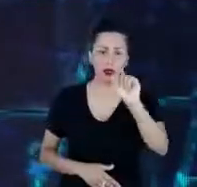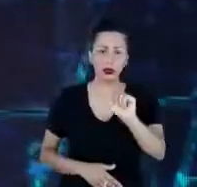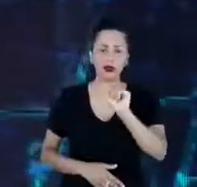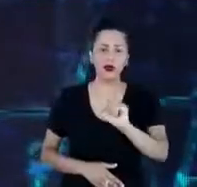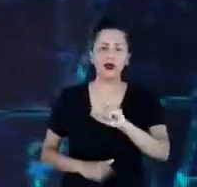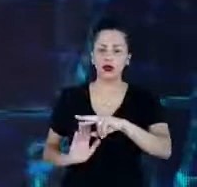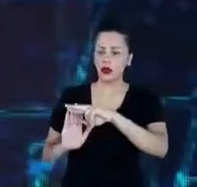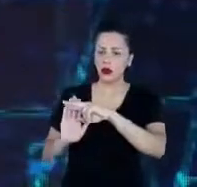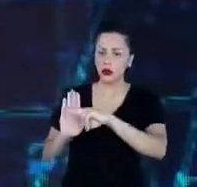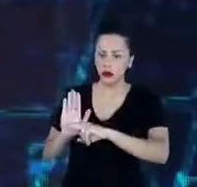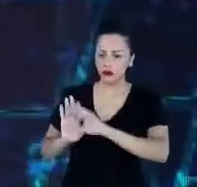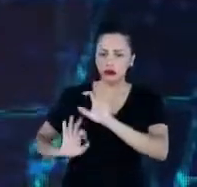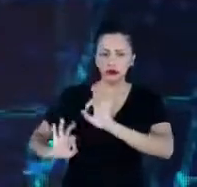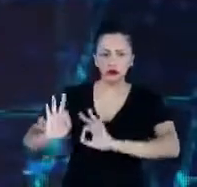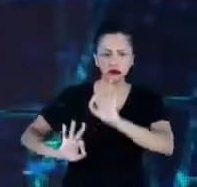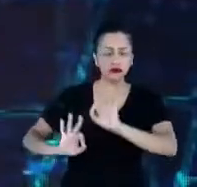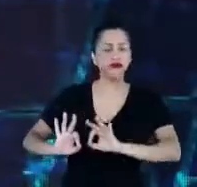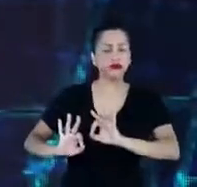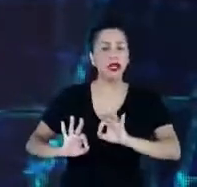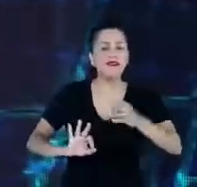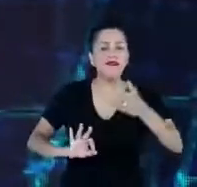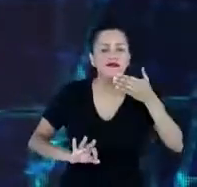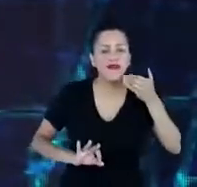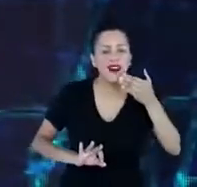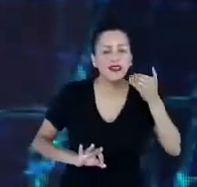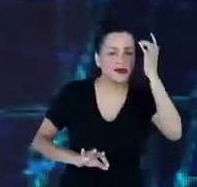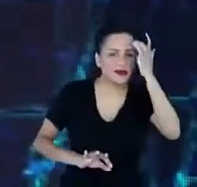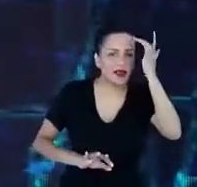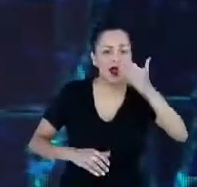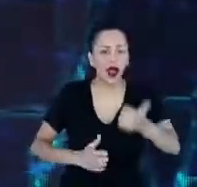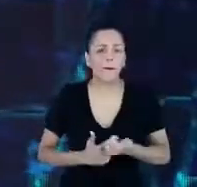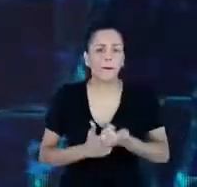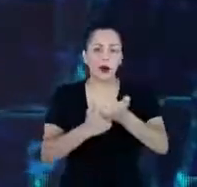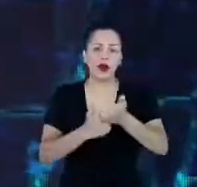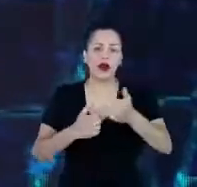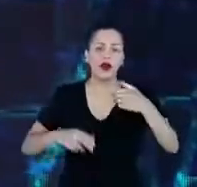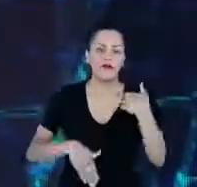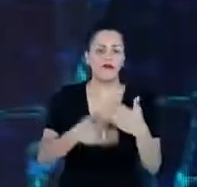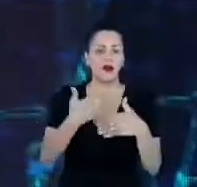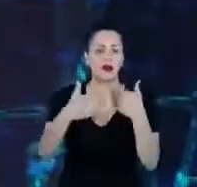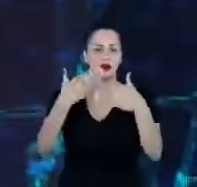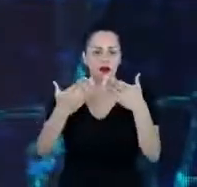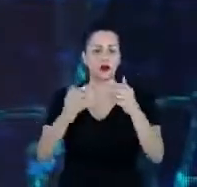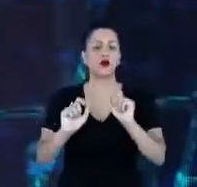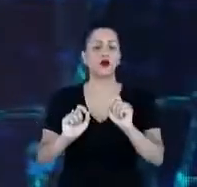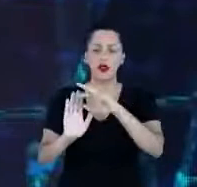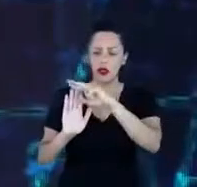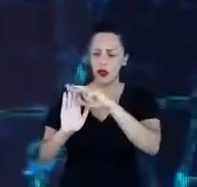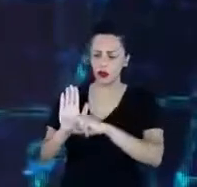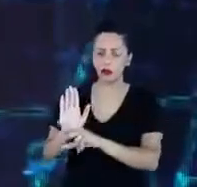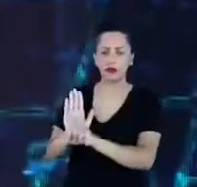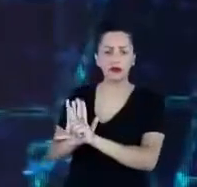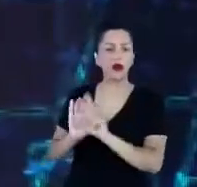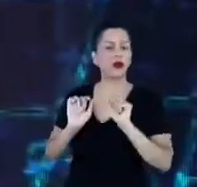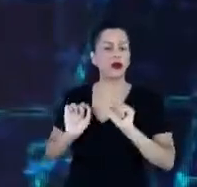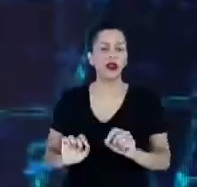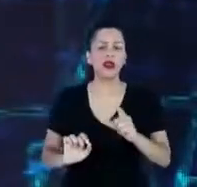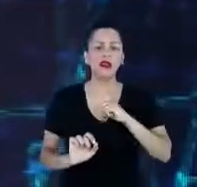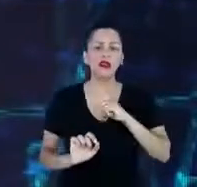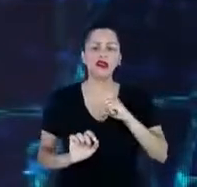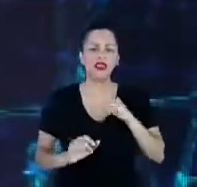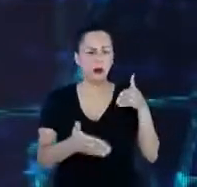a evolução do setor a regulação ela está posta para eliminar as barreiras do